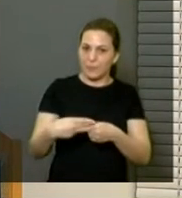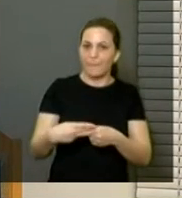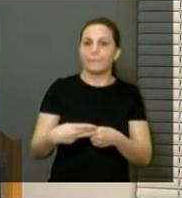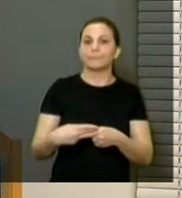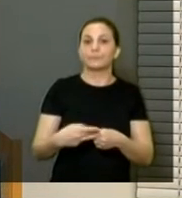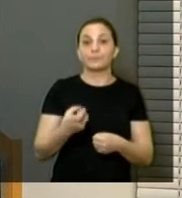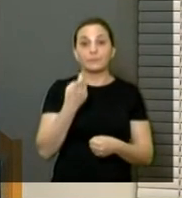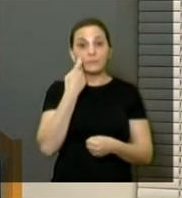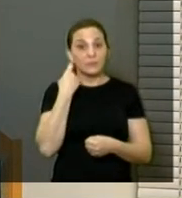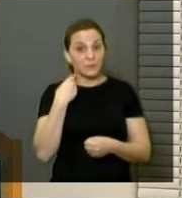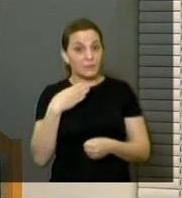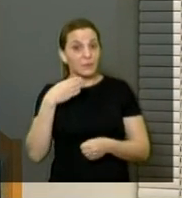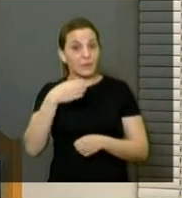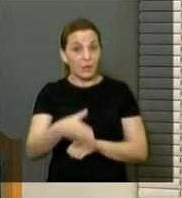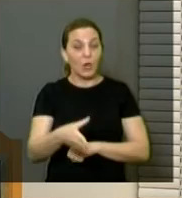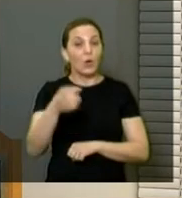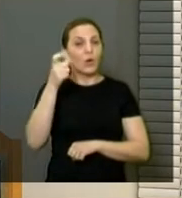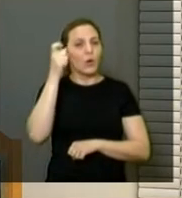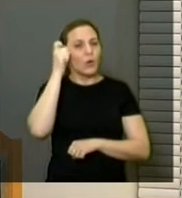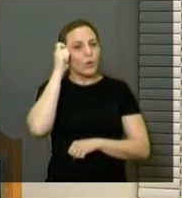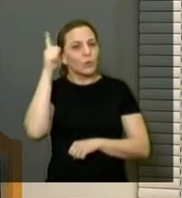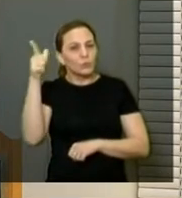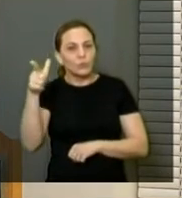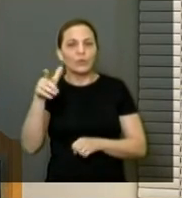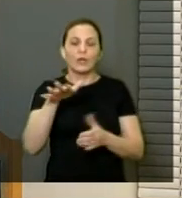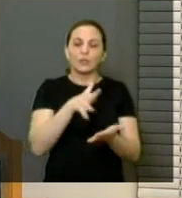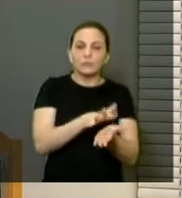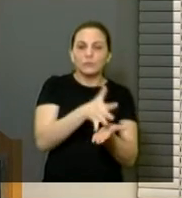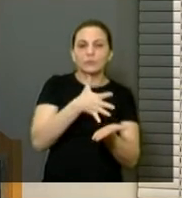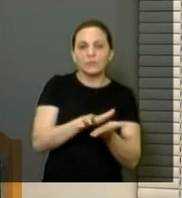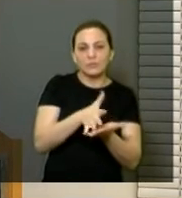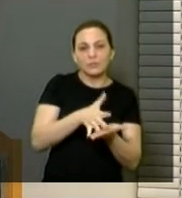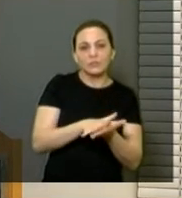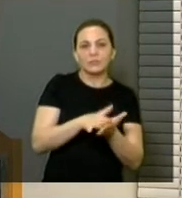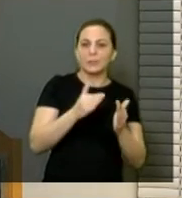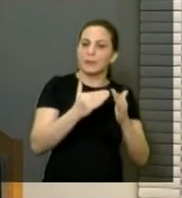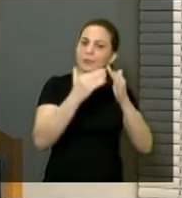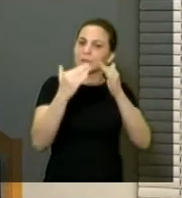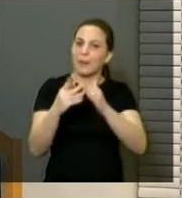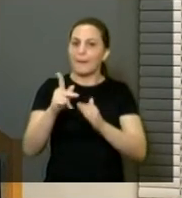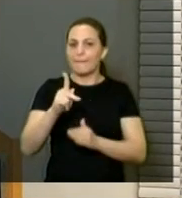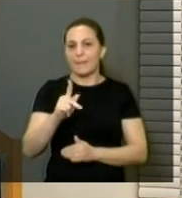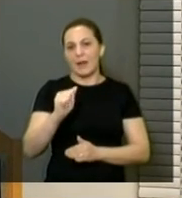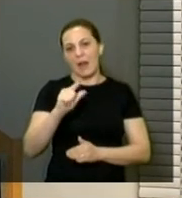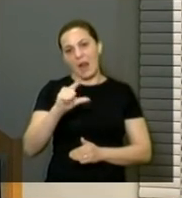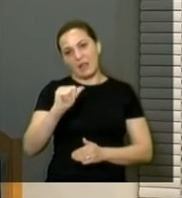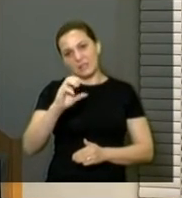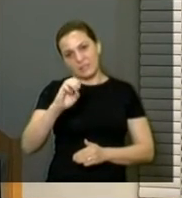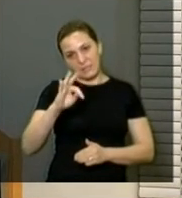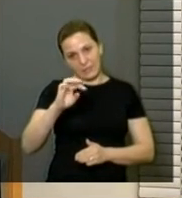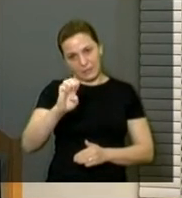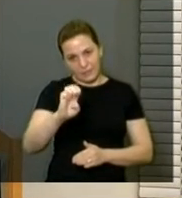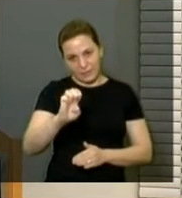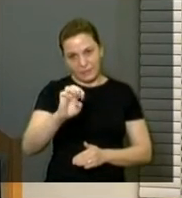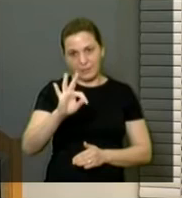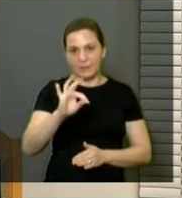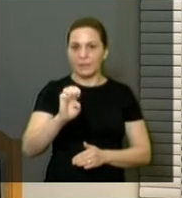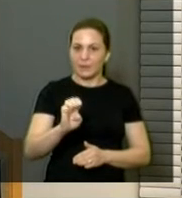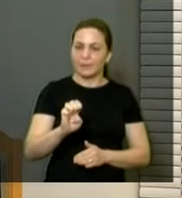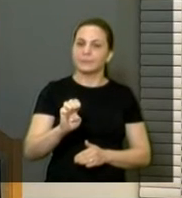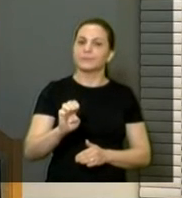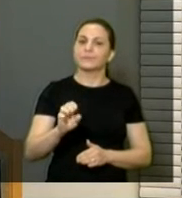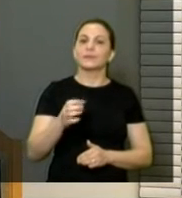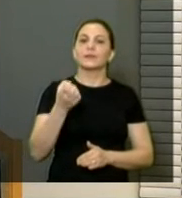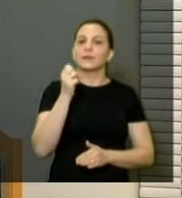aqui para comparecer no cultura no samba em frente o palacete e no sábado pela manhã a orquestra da uniara